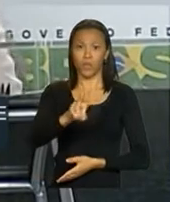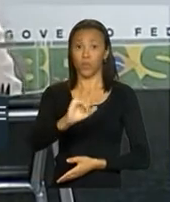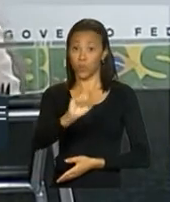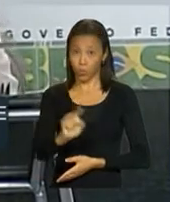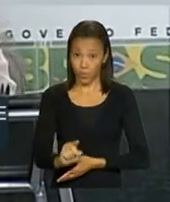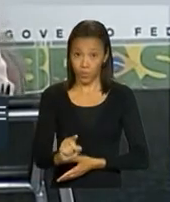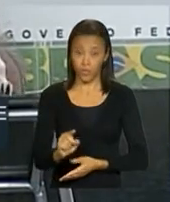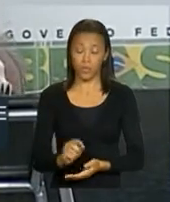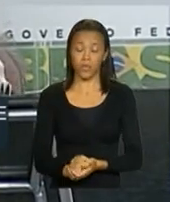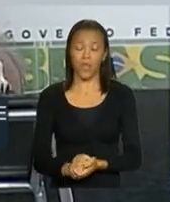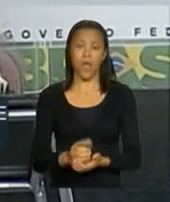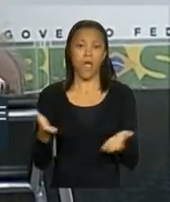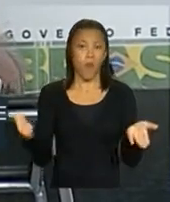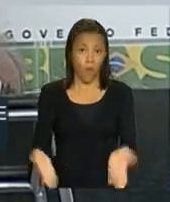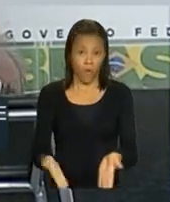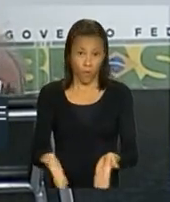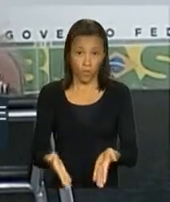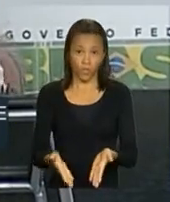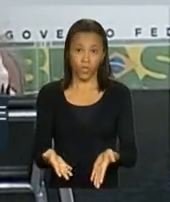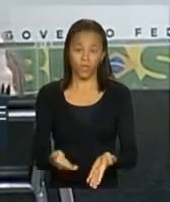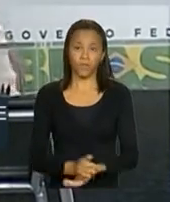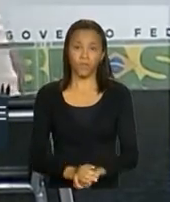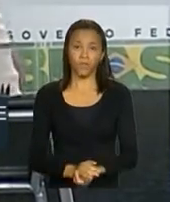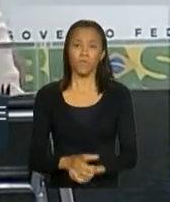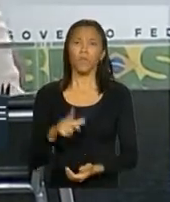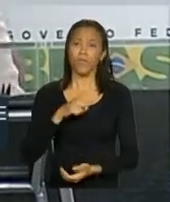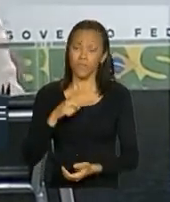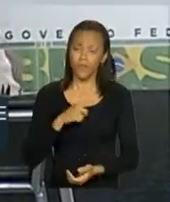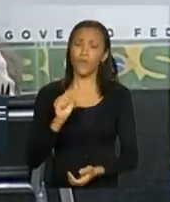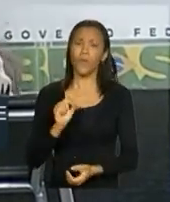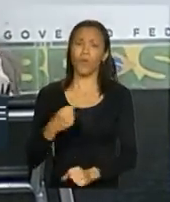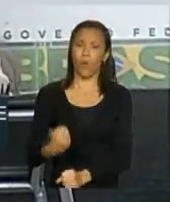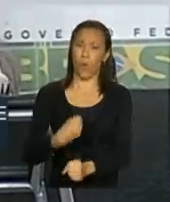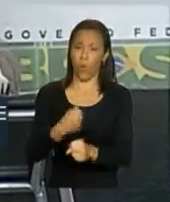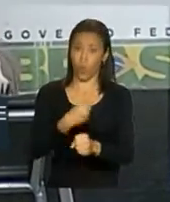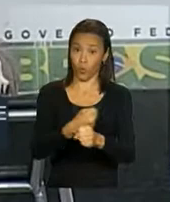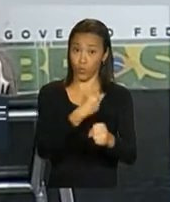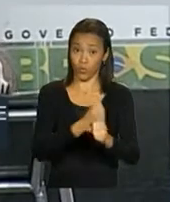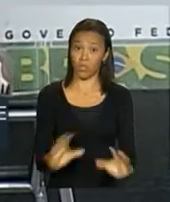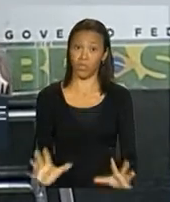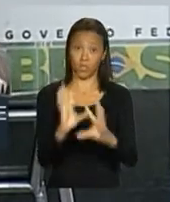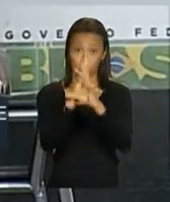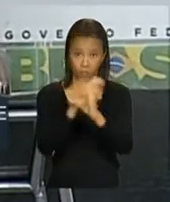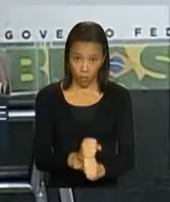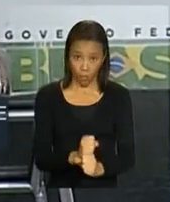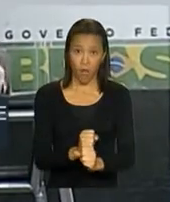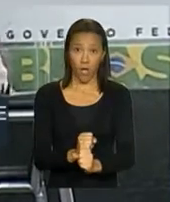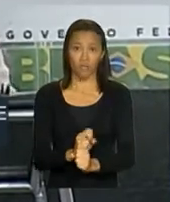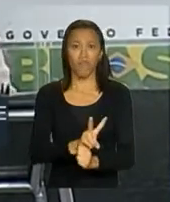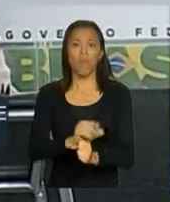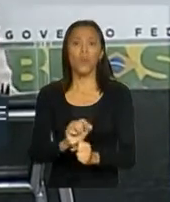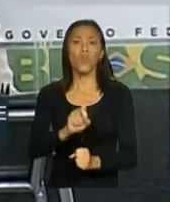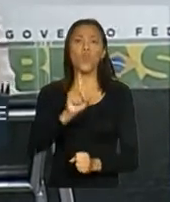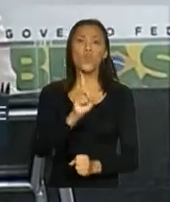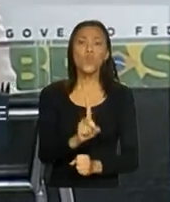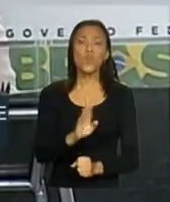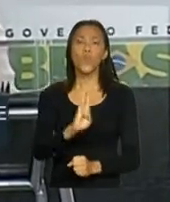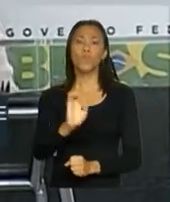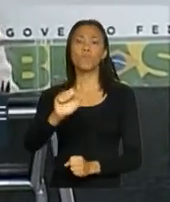Fossati, neste momento executam-se obras que, somadas, vão a